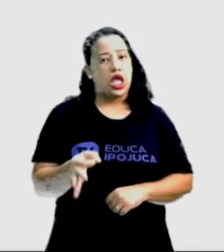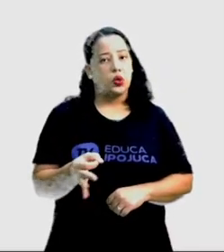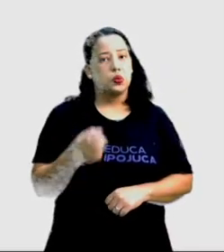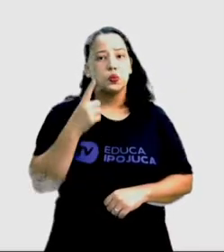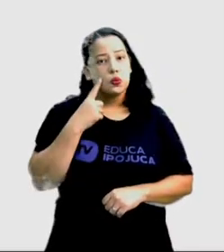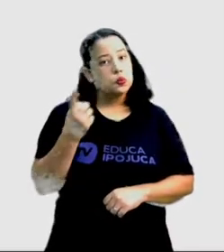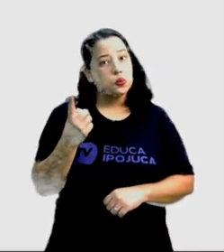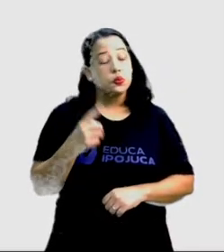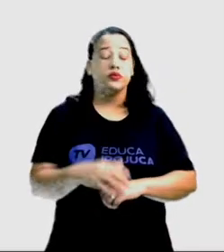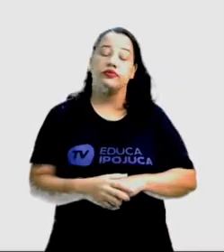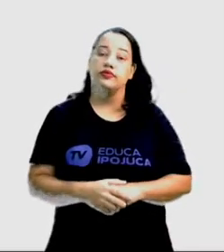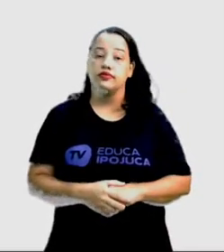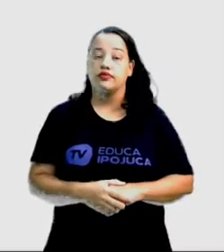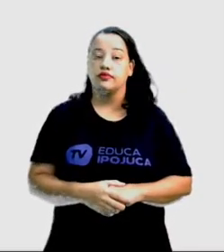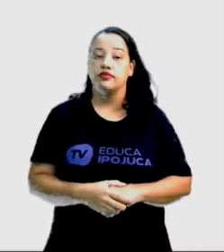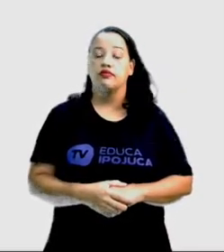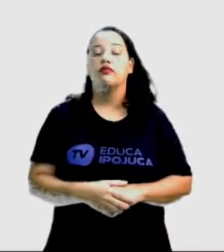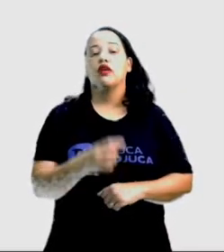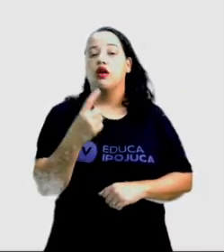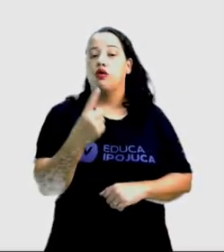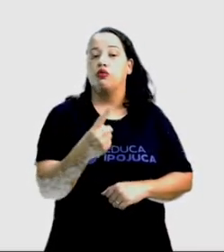correto?